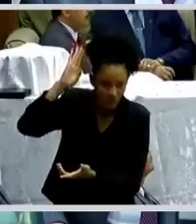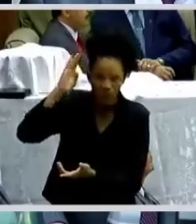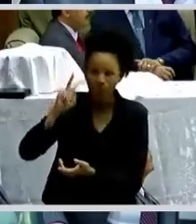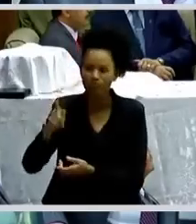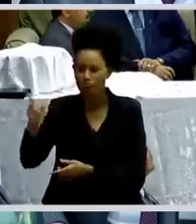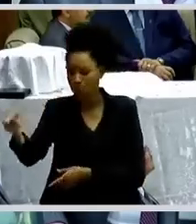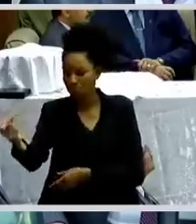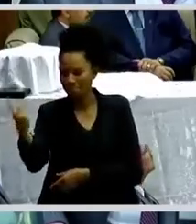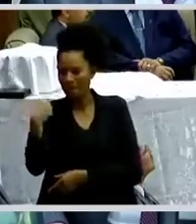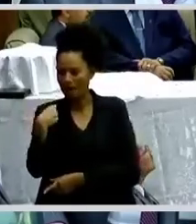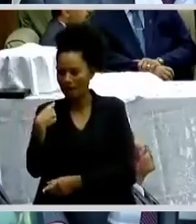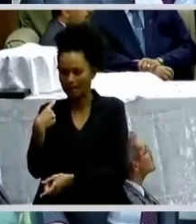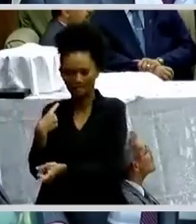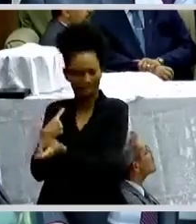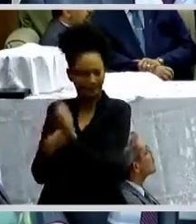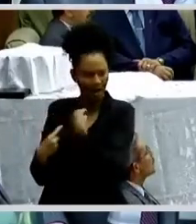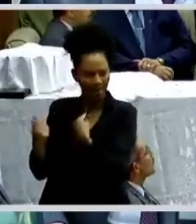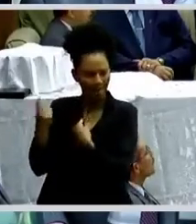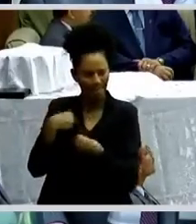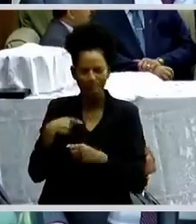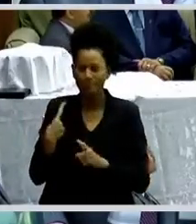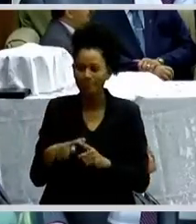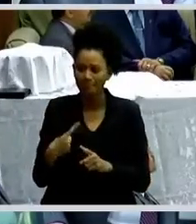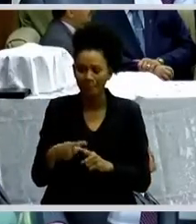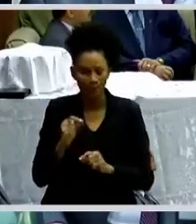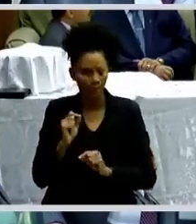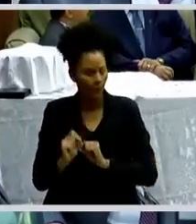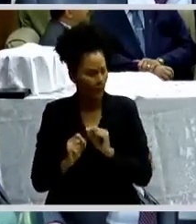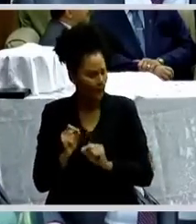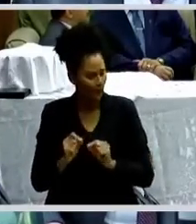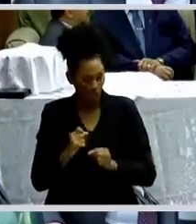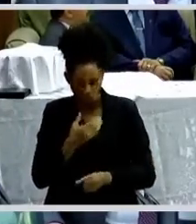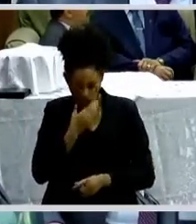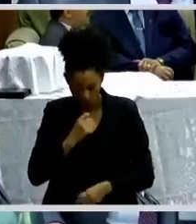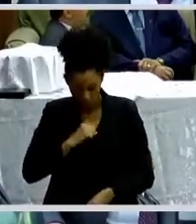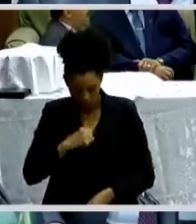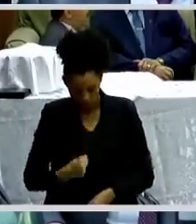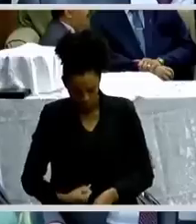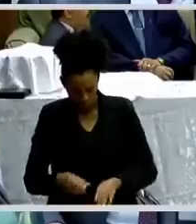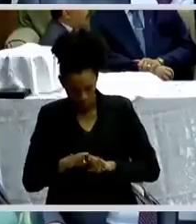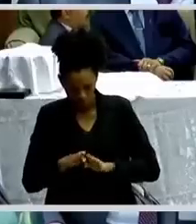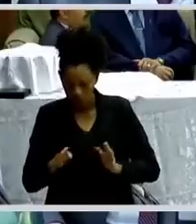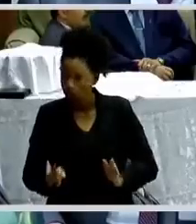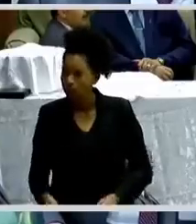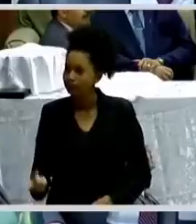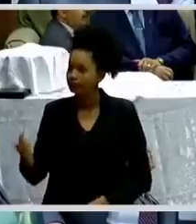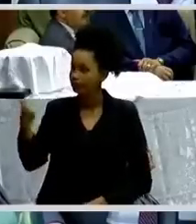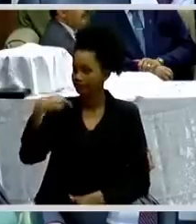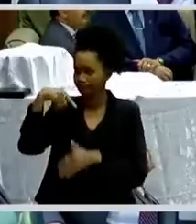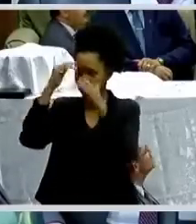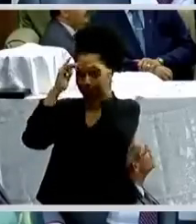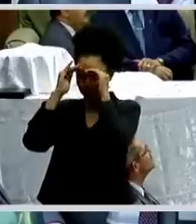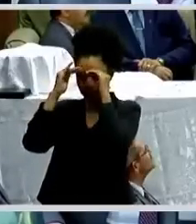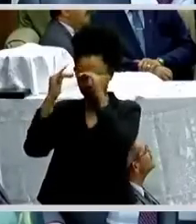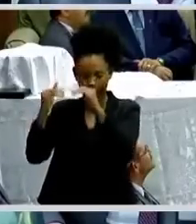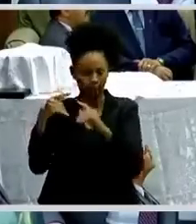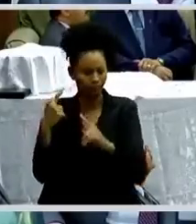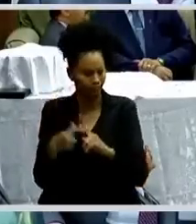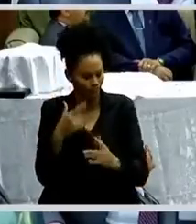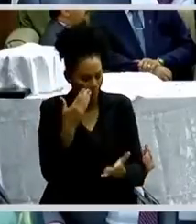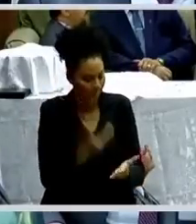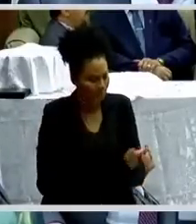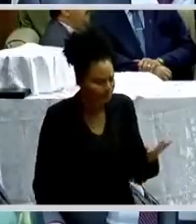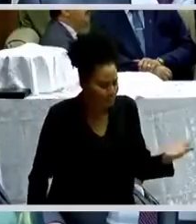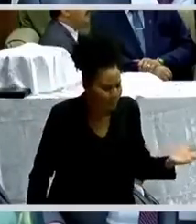a ordem, porque o sumo sacerdote, ele tinha que aceitar as ordens de Roma. Por quê? Porque senão perdia o